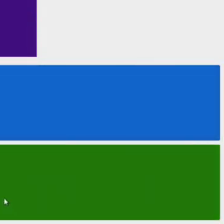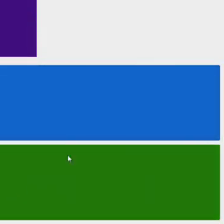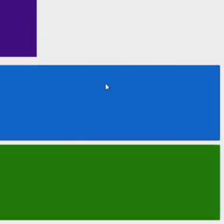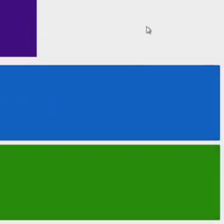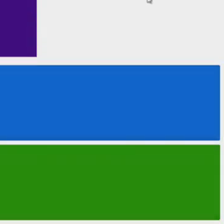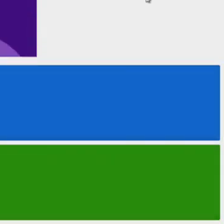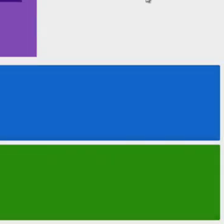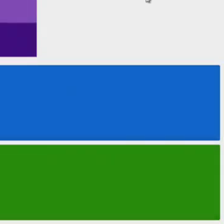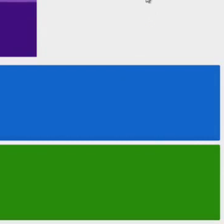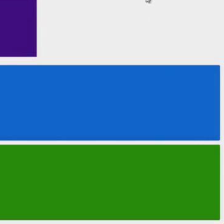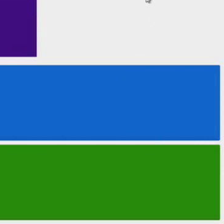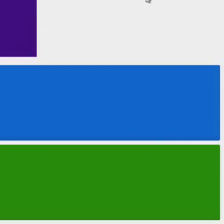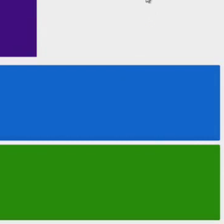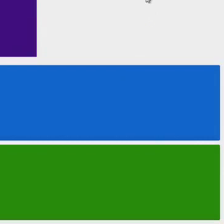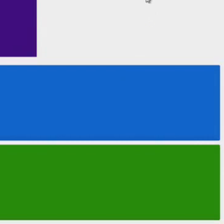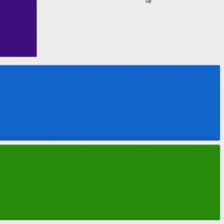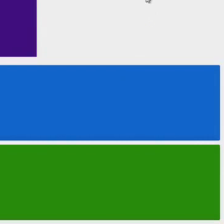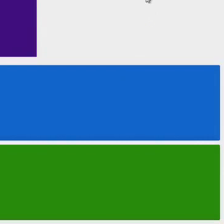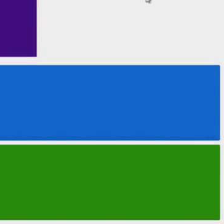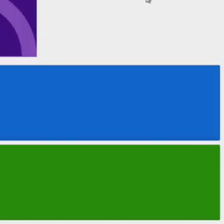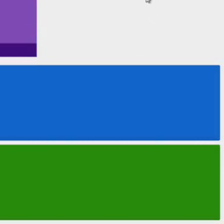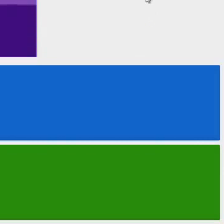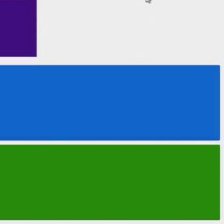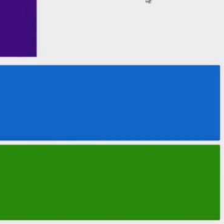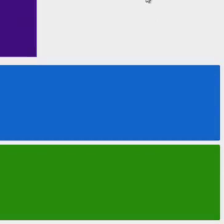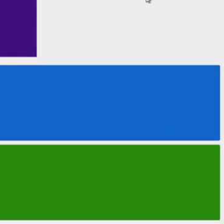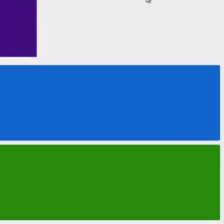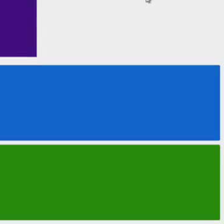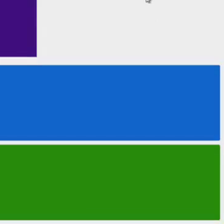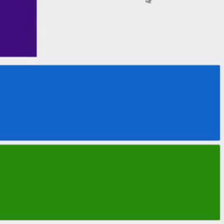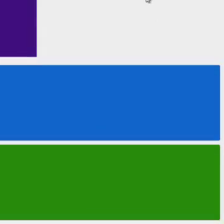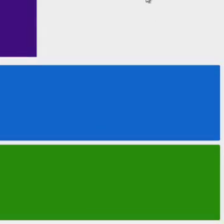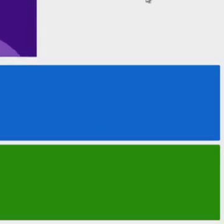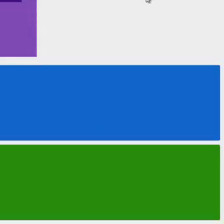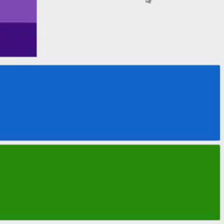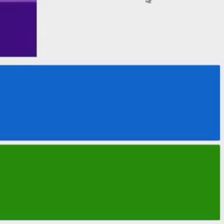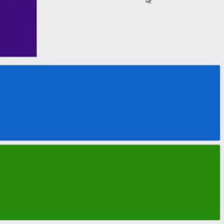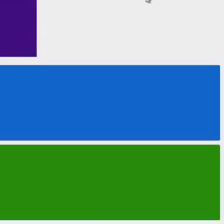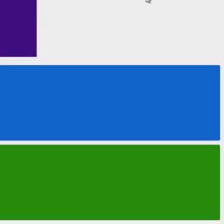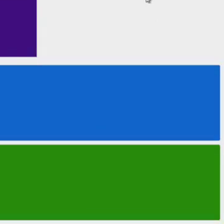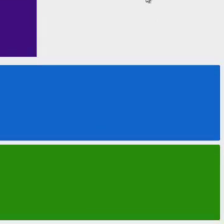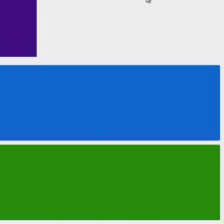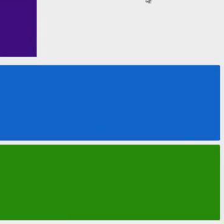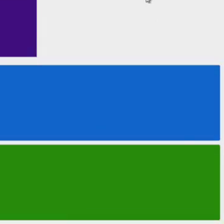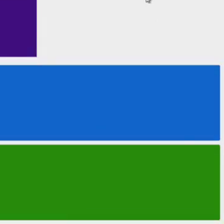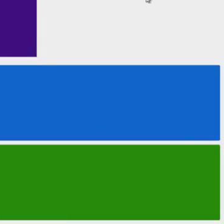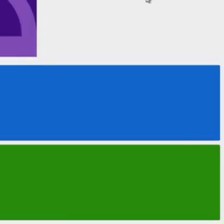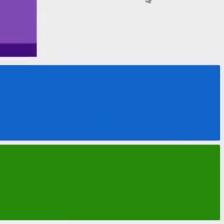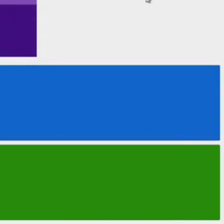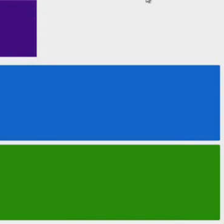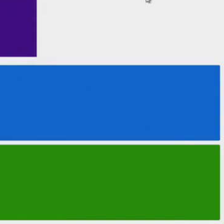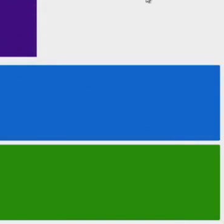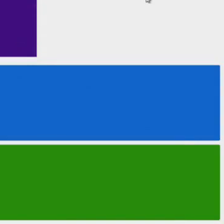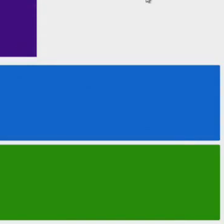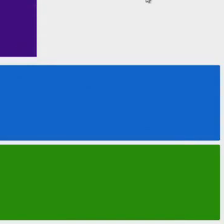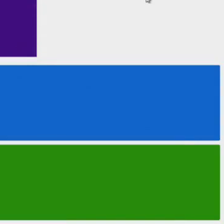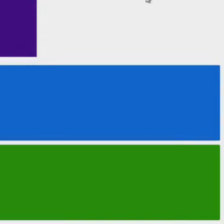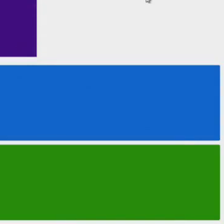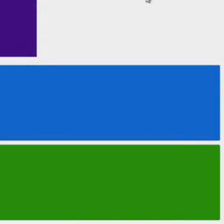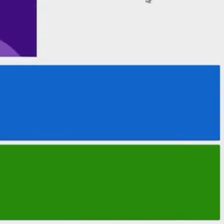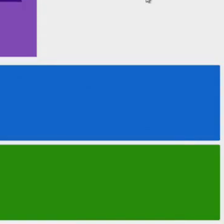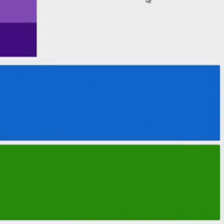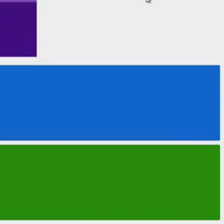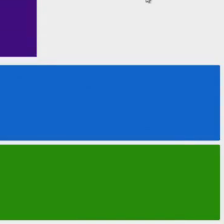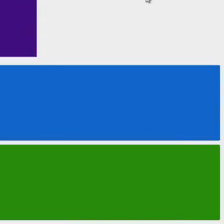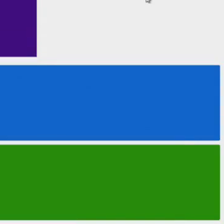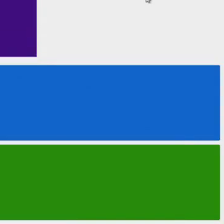endocárdio, pericárdio. Manda a sua contribuição, a gente tem um pouco mais de 10 segundos, não deixe de responder, seja rápido nisso também. Vamos